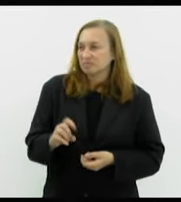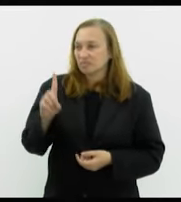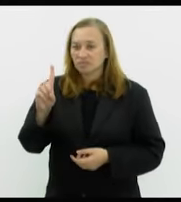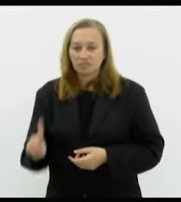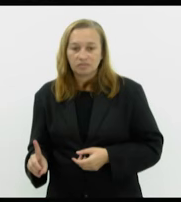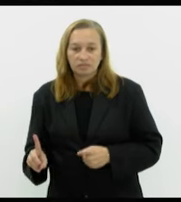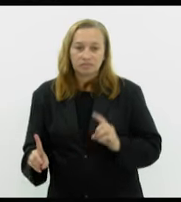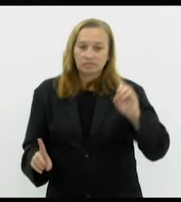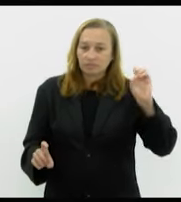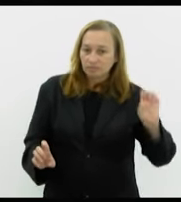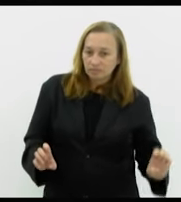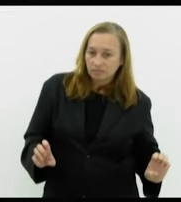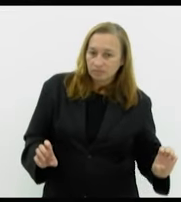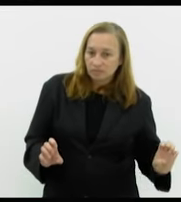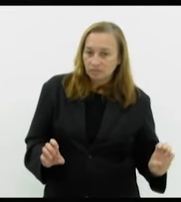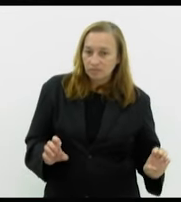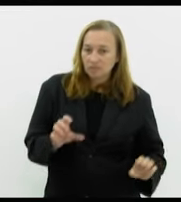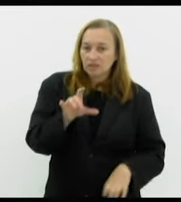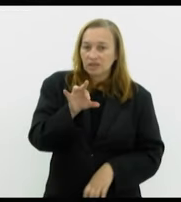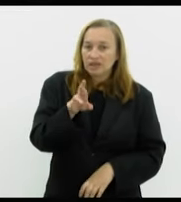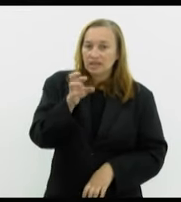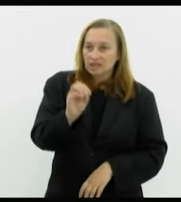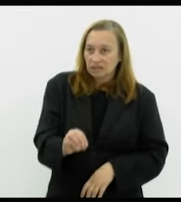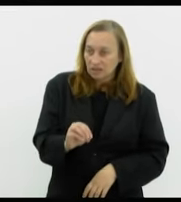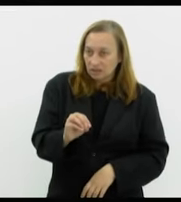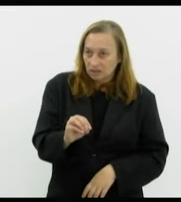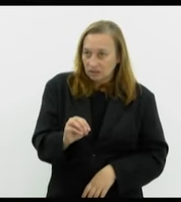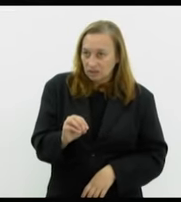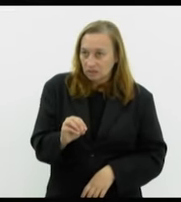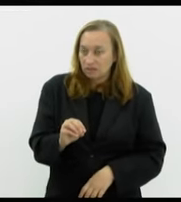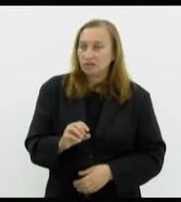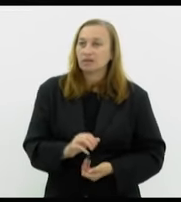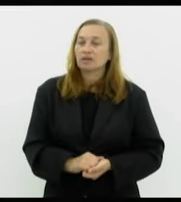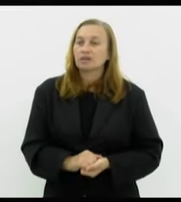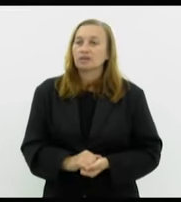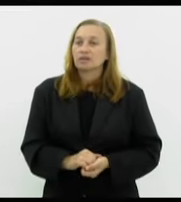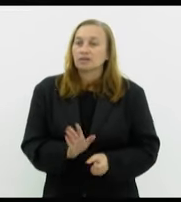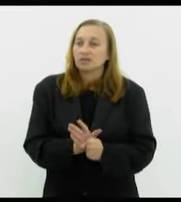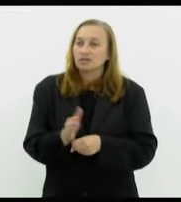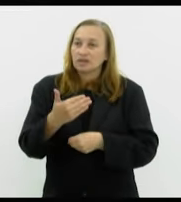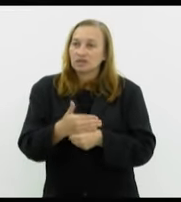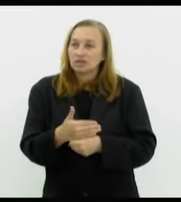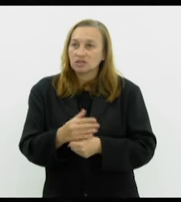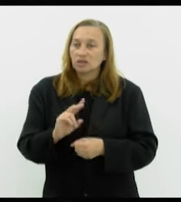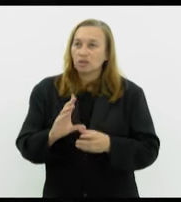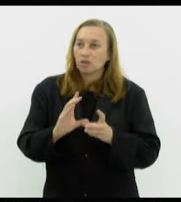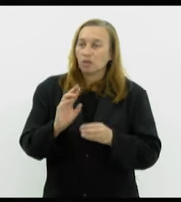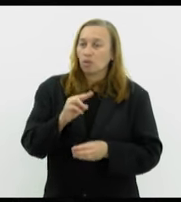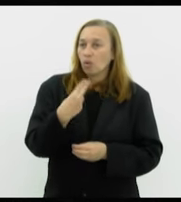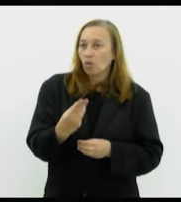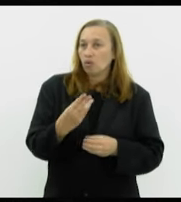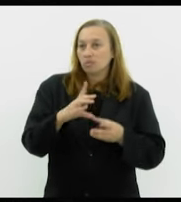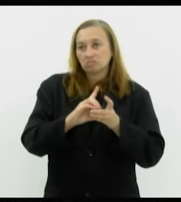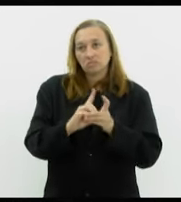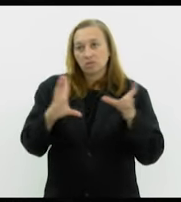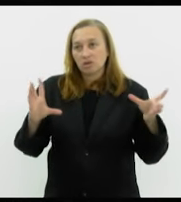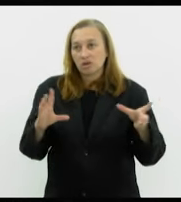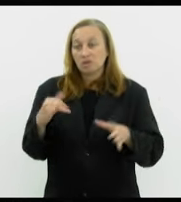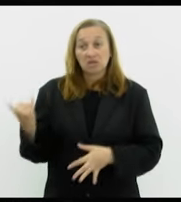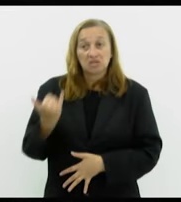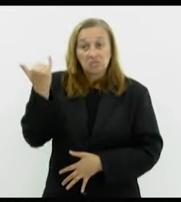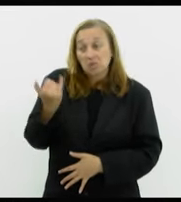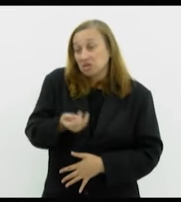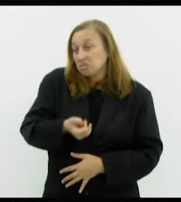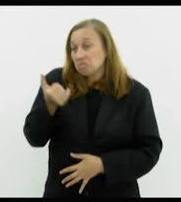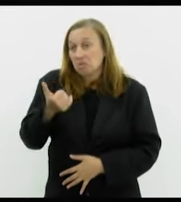de extrema-direita, se é fascista, se é de esquerda, se é social-democrata, a mim importa